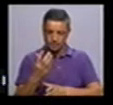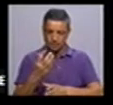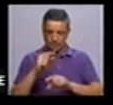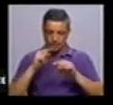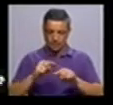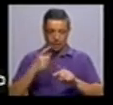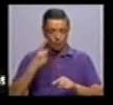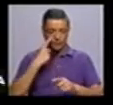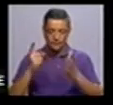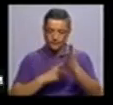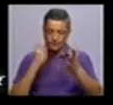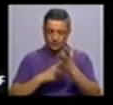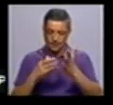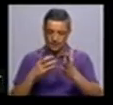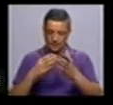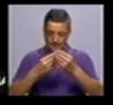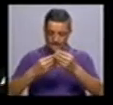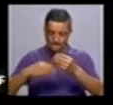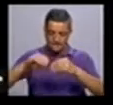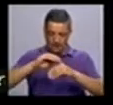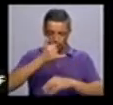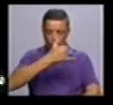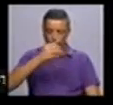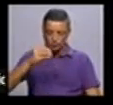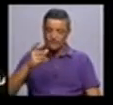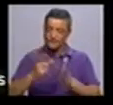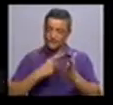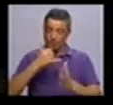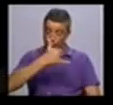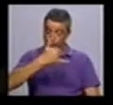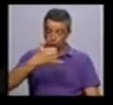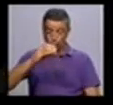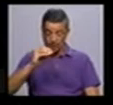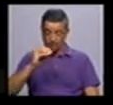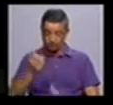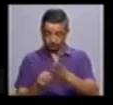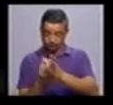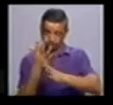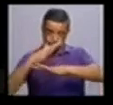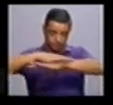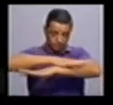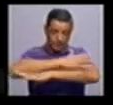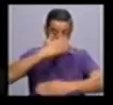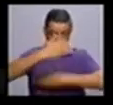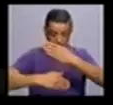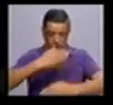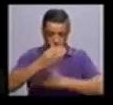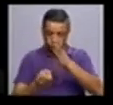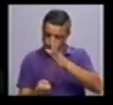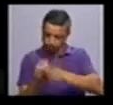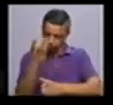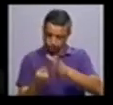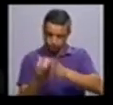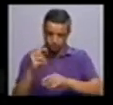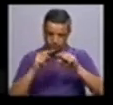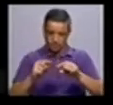faltam-nos ainda conhecer ainda mais cerca de outros 250 vulcões ativos